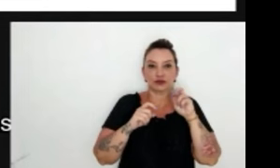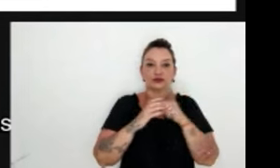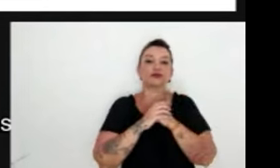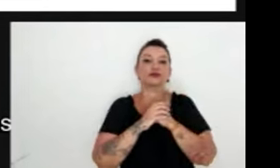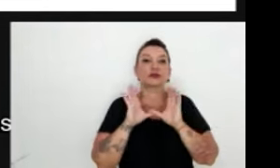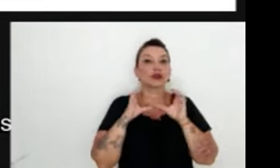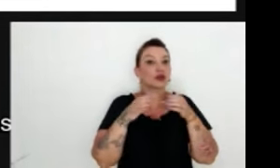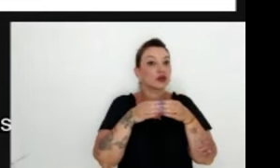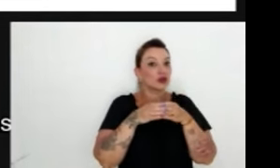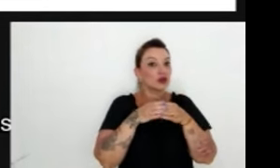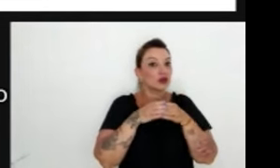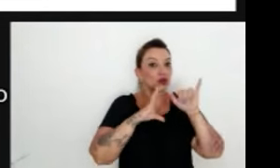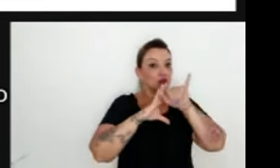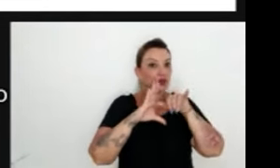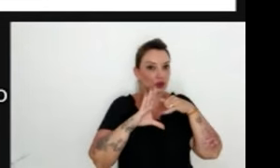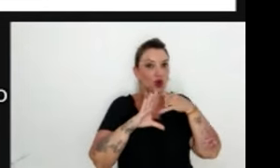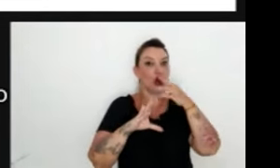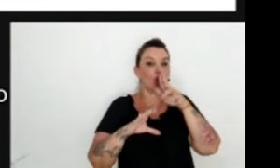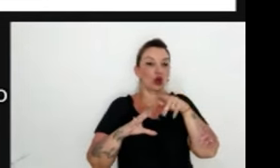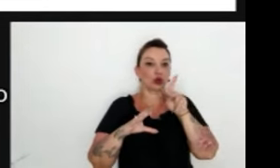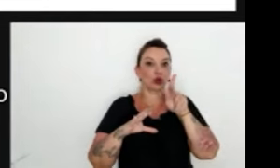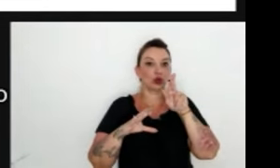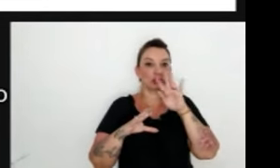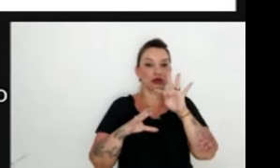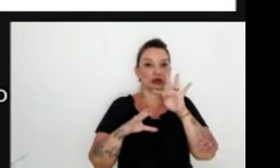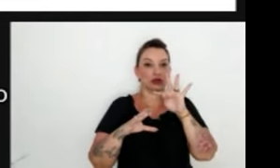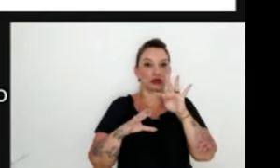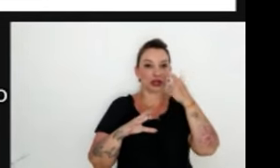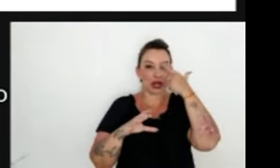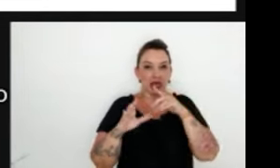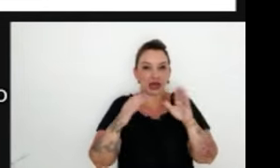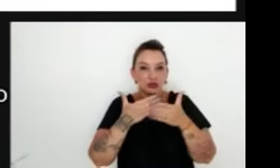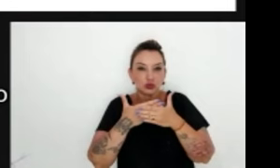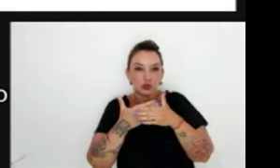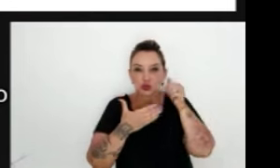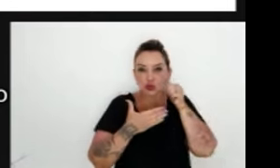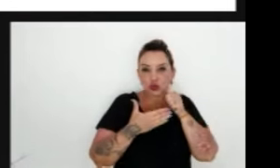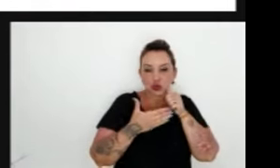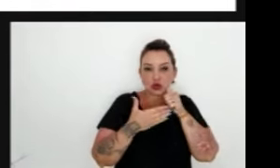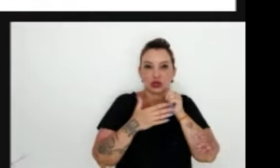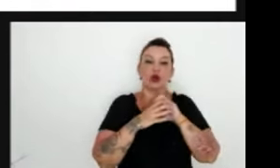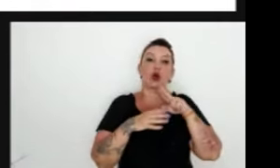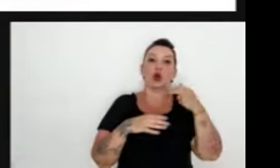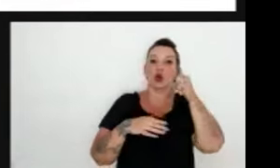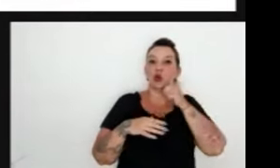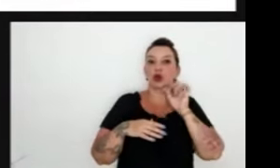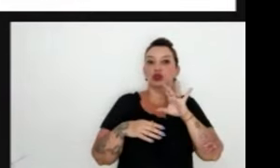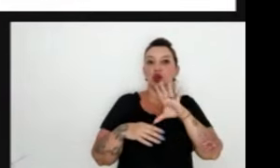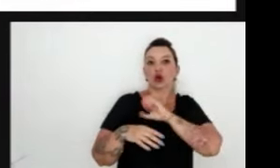Orkut, que eram nomeadas como o lado obscuro das mulheres, ou mulher só gosta de homem